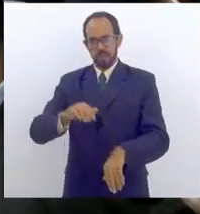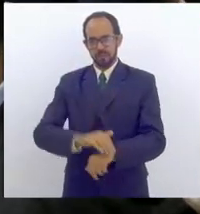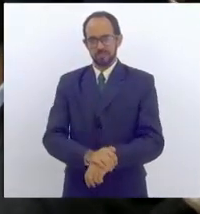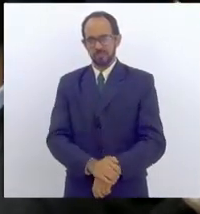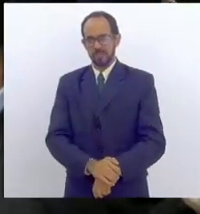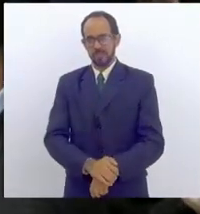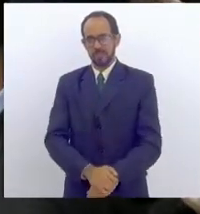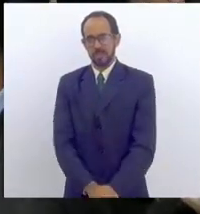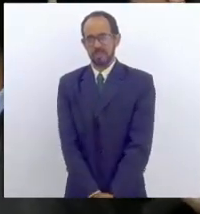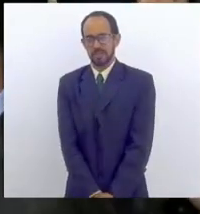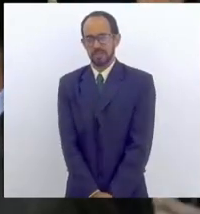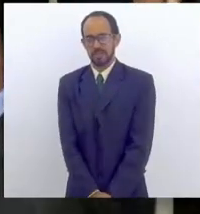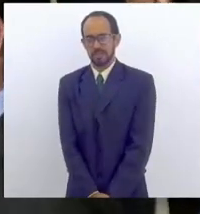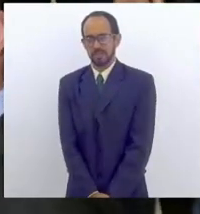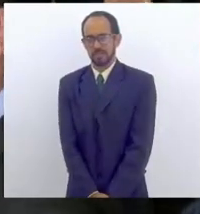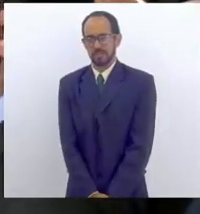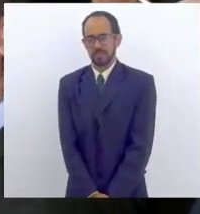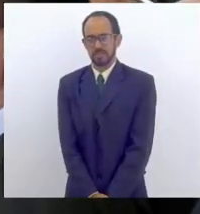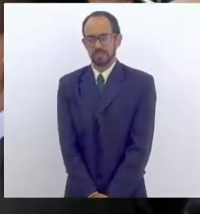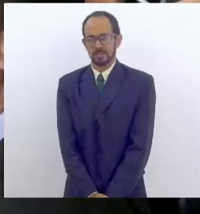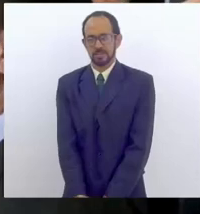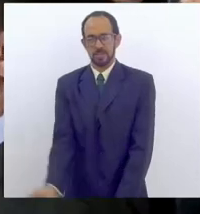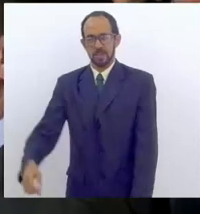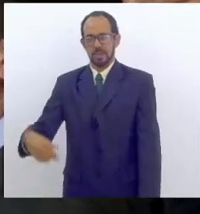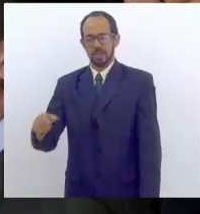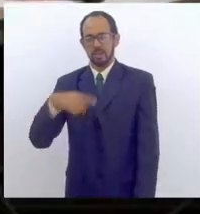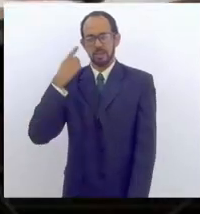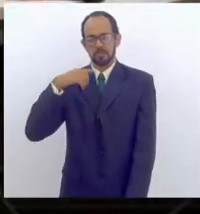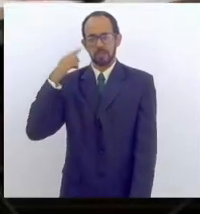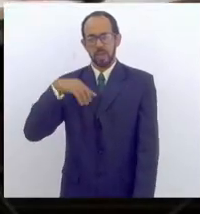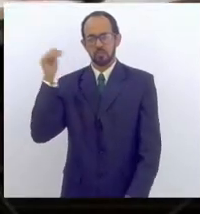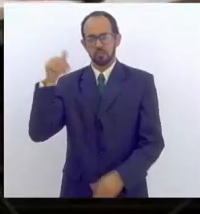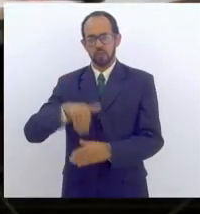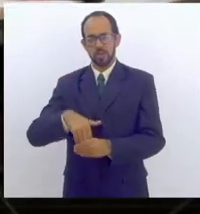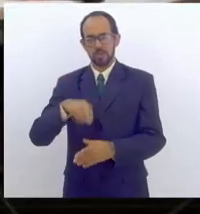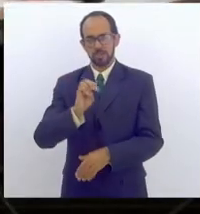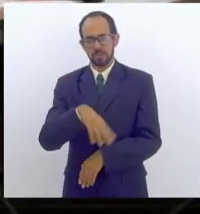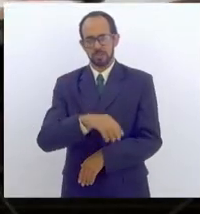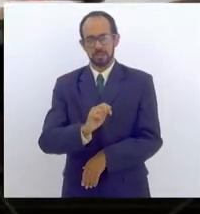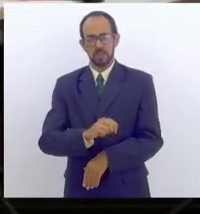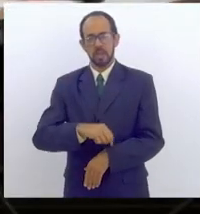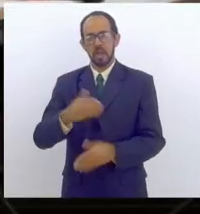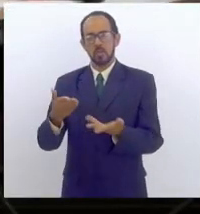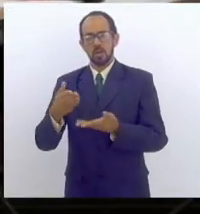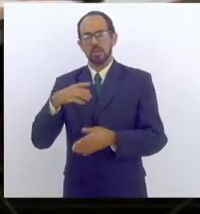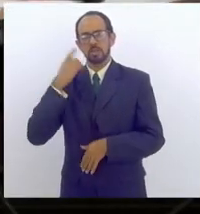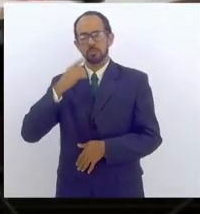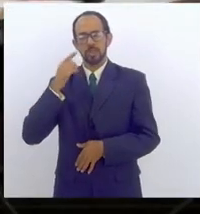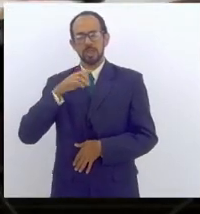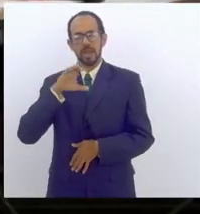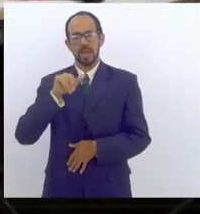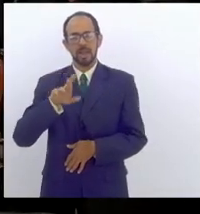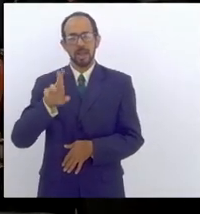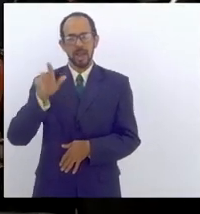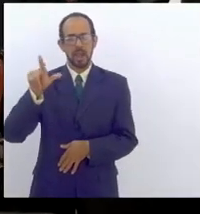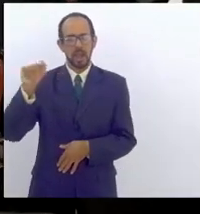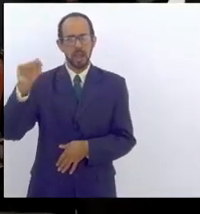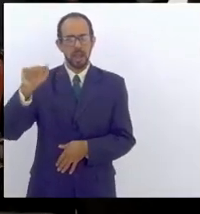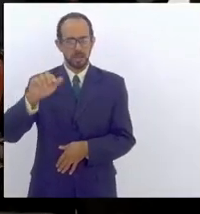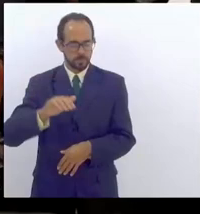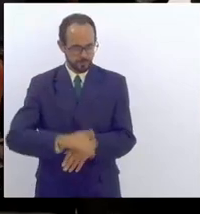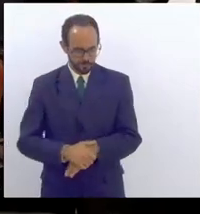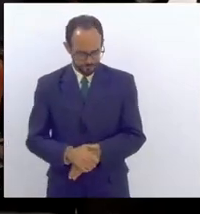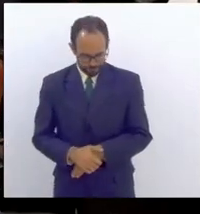É sim. Deputado Bruno Dauaglio vota sim. Deputada Carla Machado.